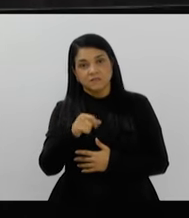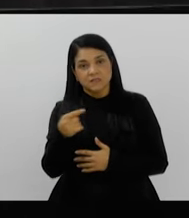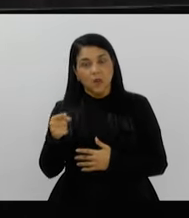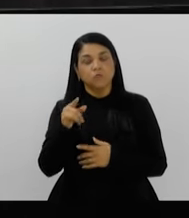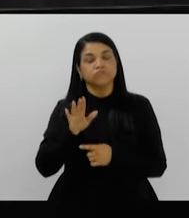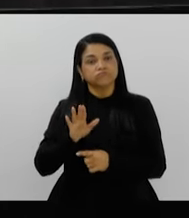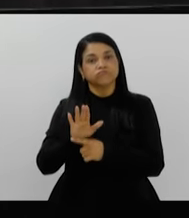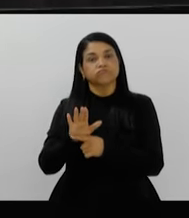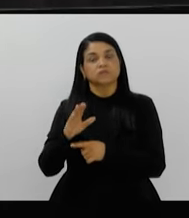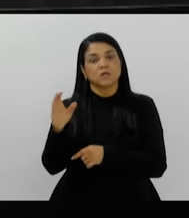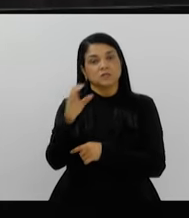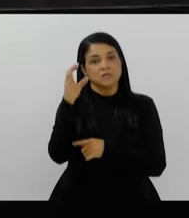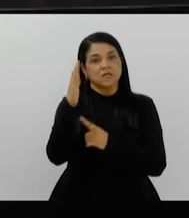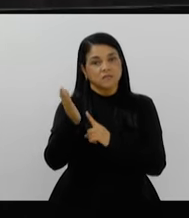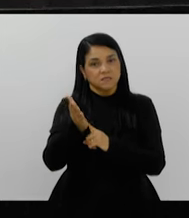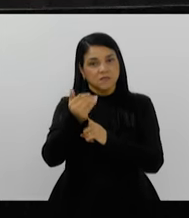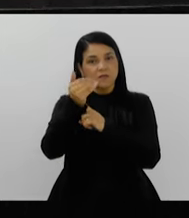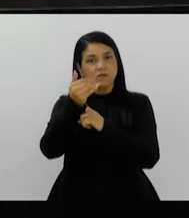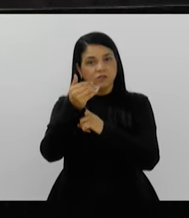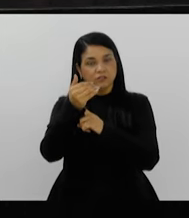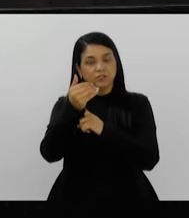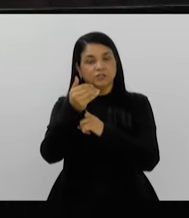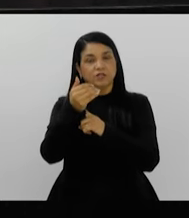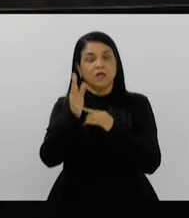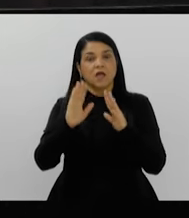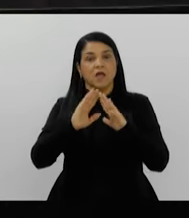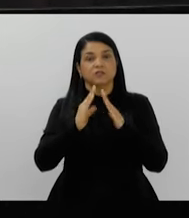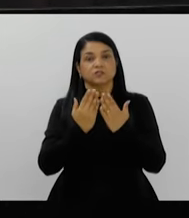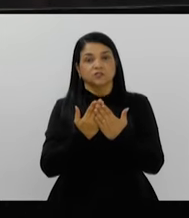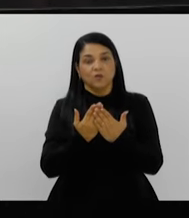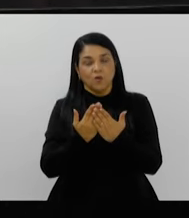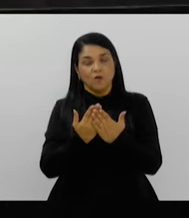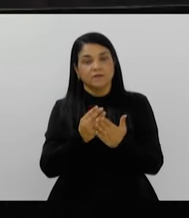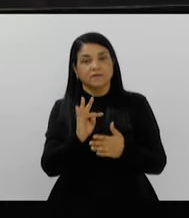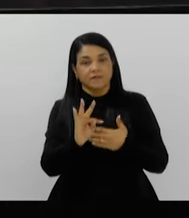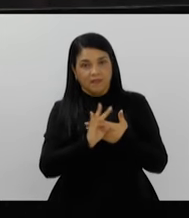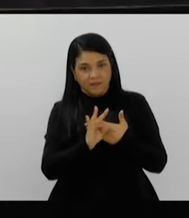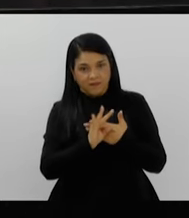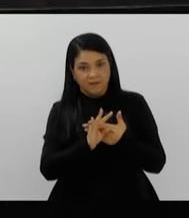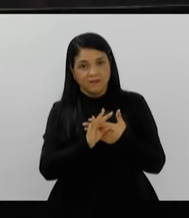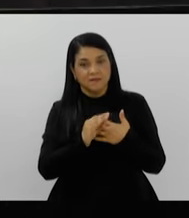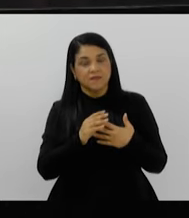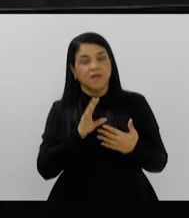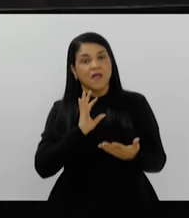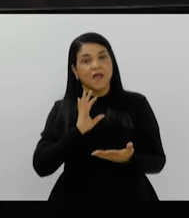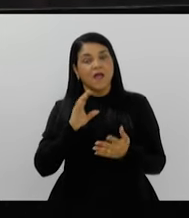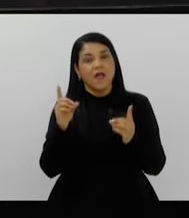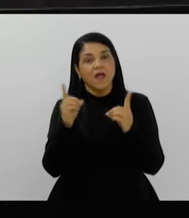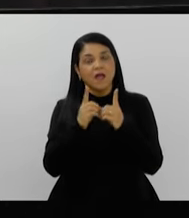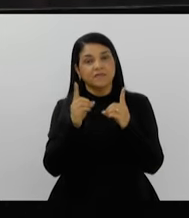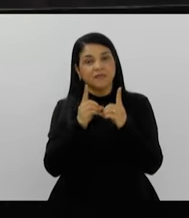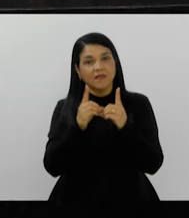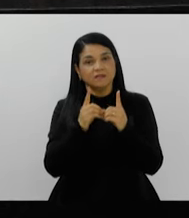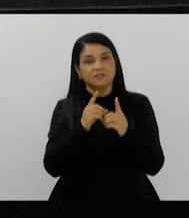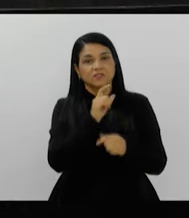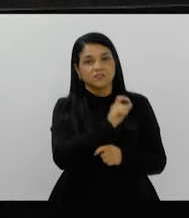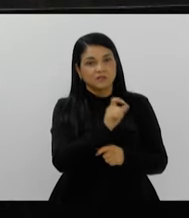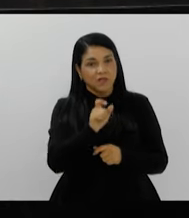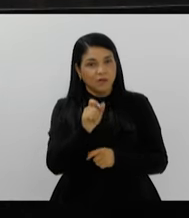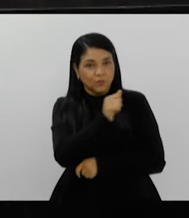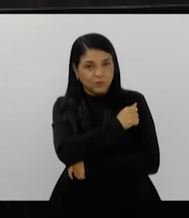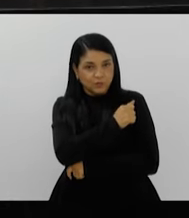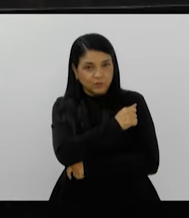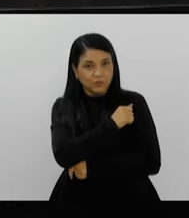e à tecnologia, fundação de amparo à escola técnica, que atende especialmente as filhas e os filhos da classe trabalhadora,